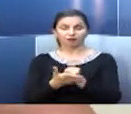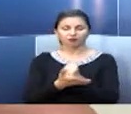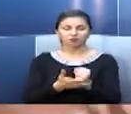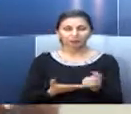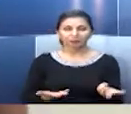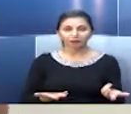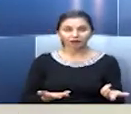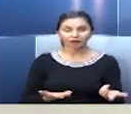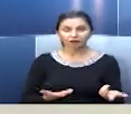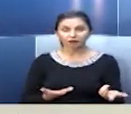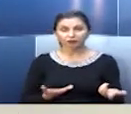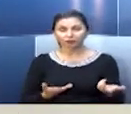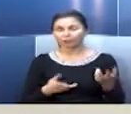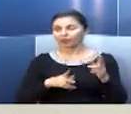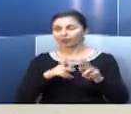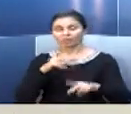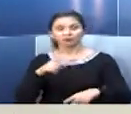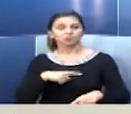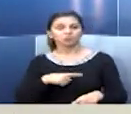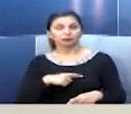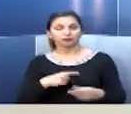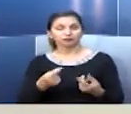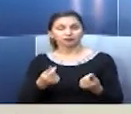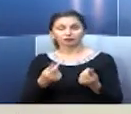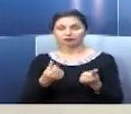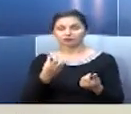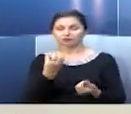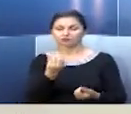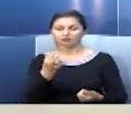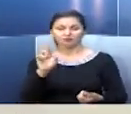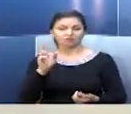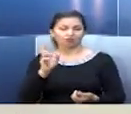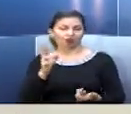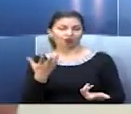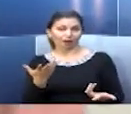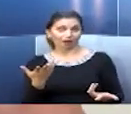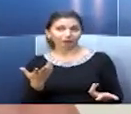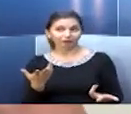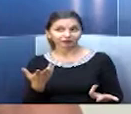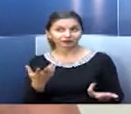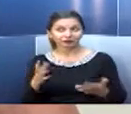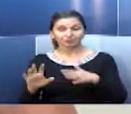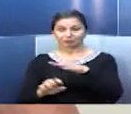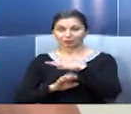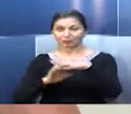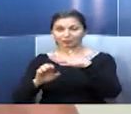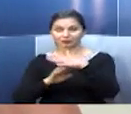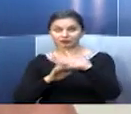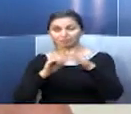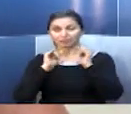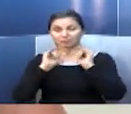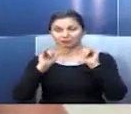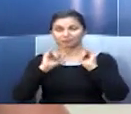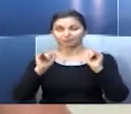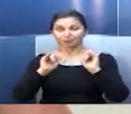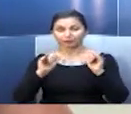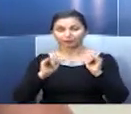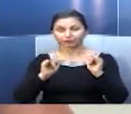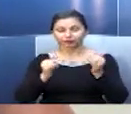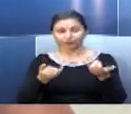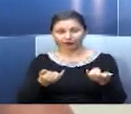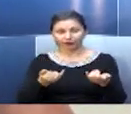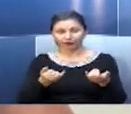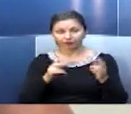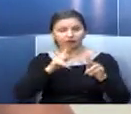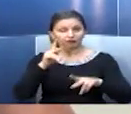de R$ 6 por dia, como a empresa tem frisado aí, que nós temos milhões de brasileiros que vivem com a renda